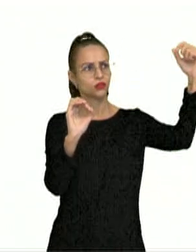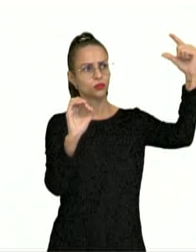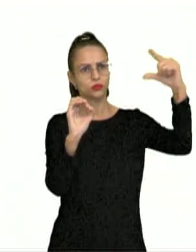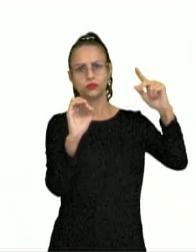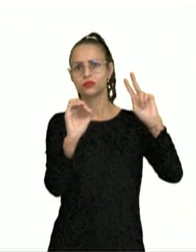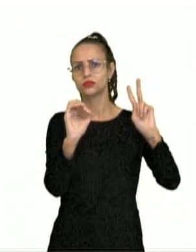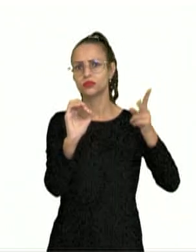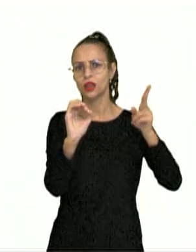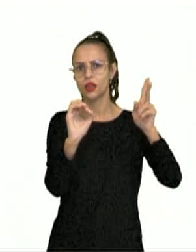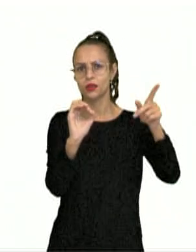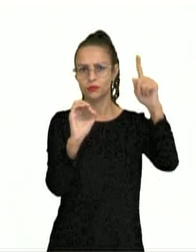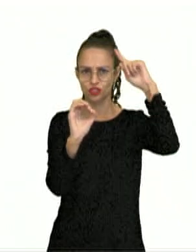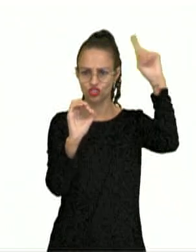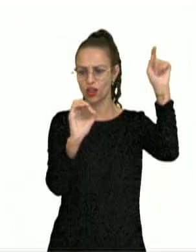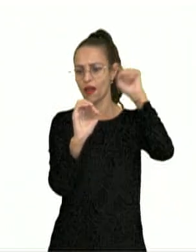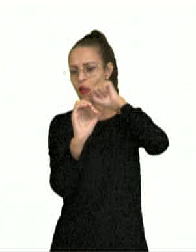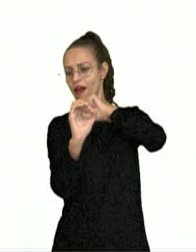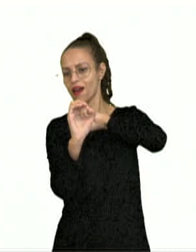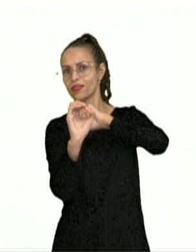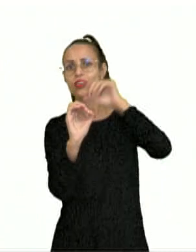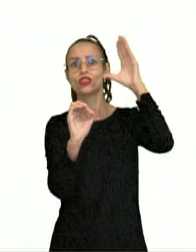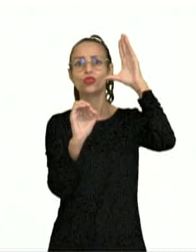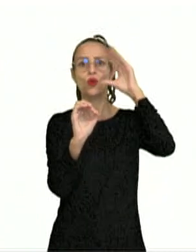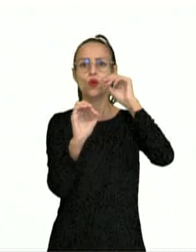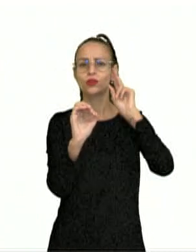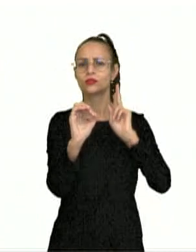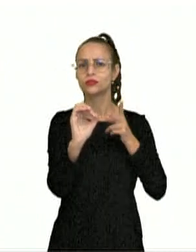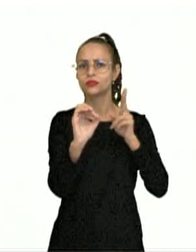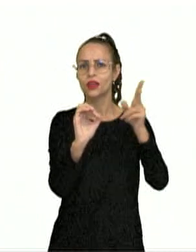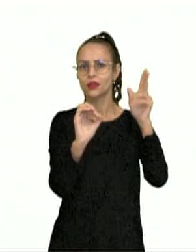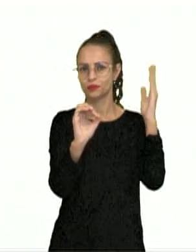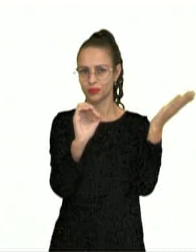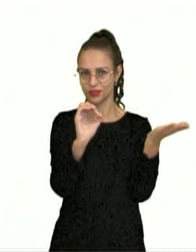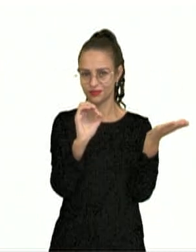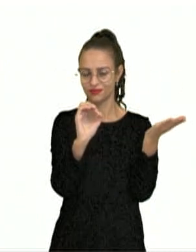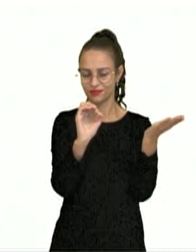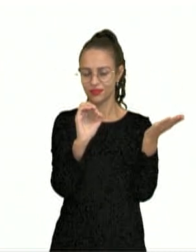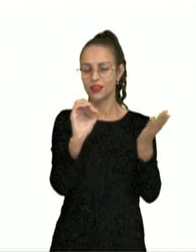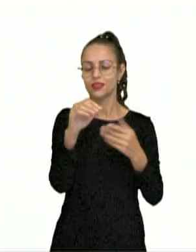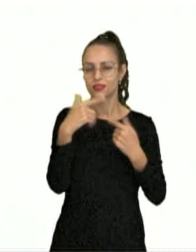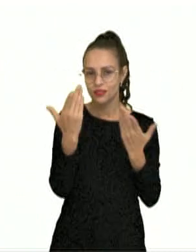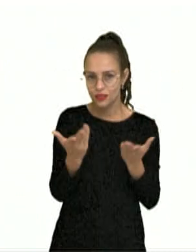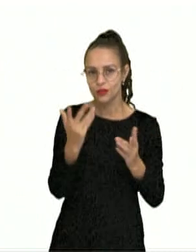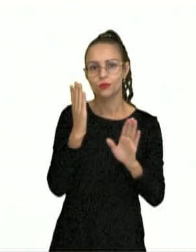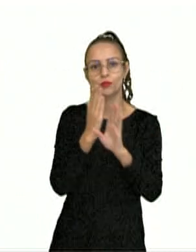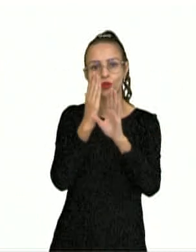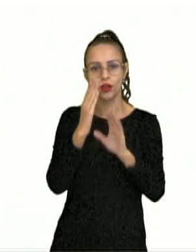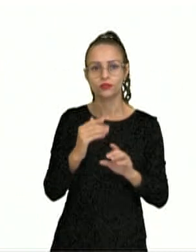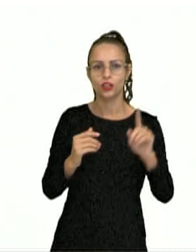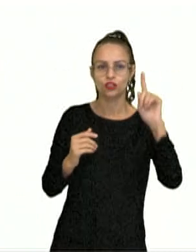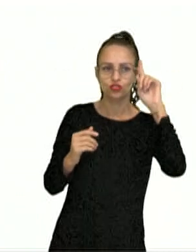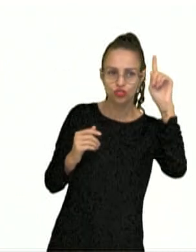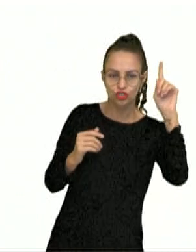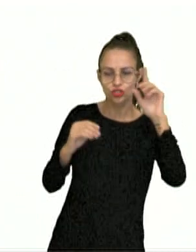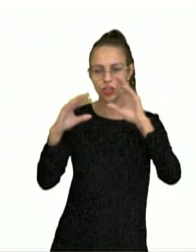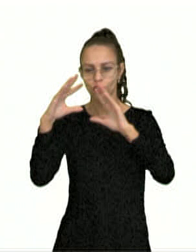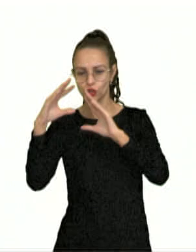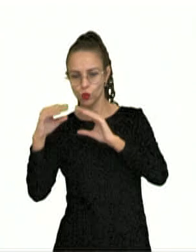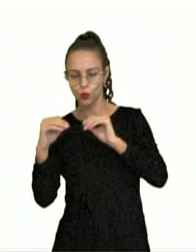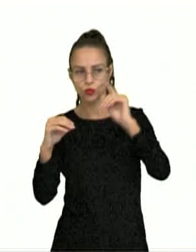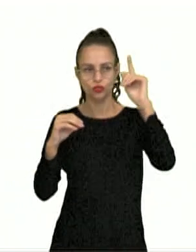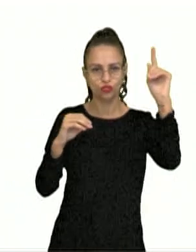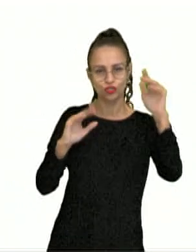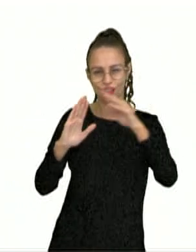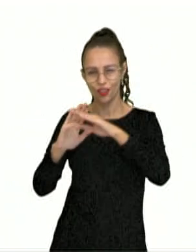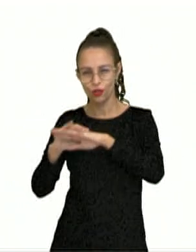dia, e outra parte seria sempre noite, né? Essa sucessão de dias e noites é graças ao movimento de